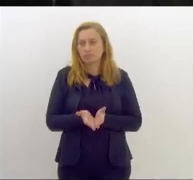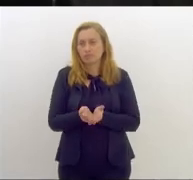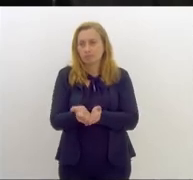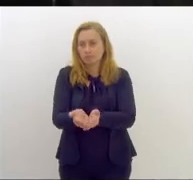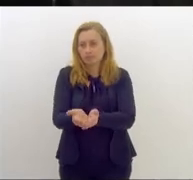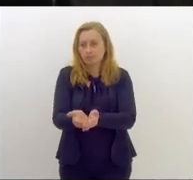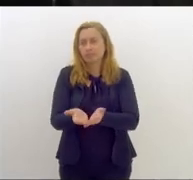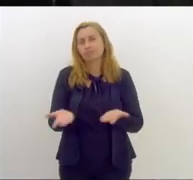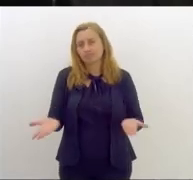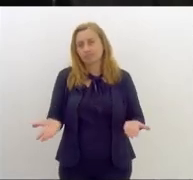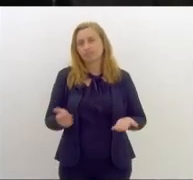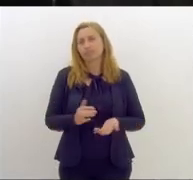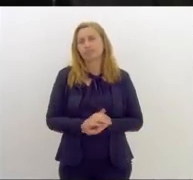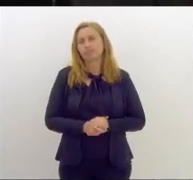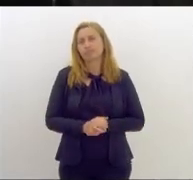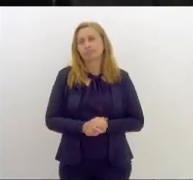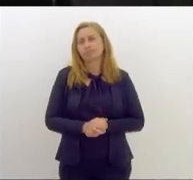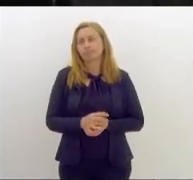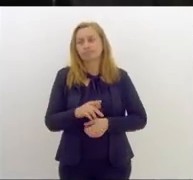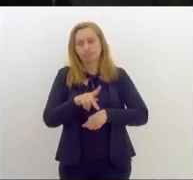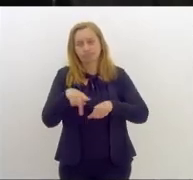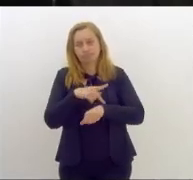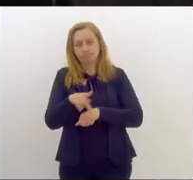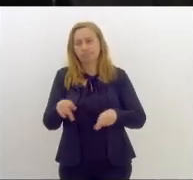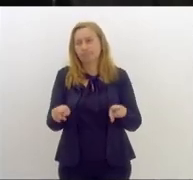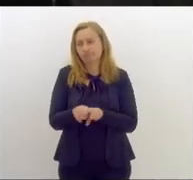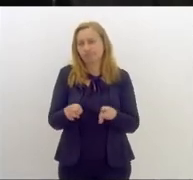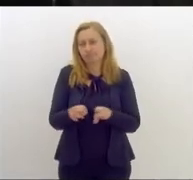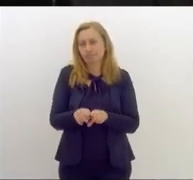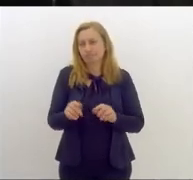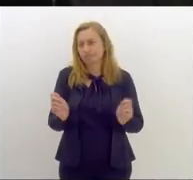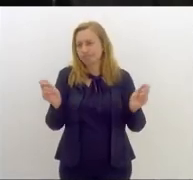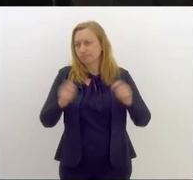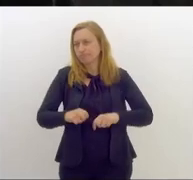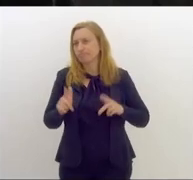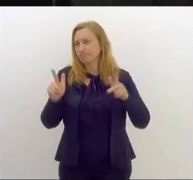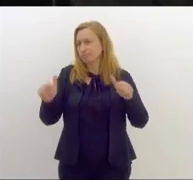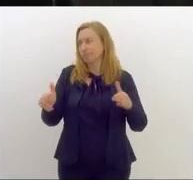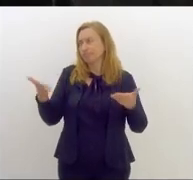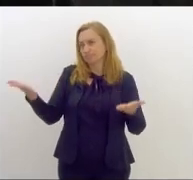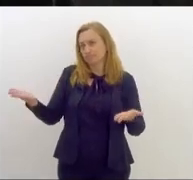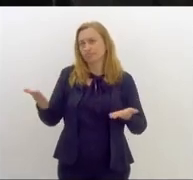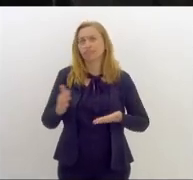os estaleiros do nosso país também não tem a mesma capacidade